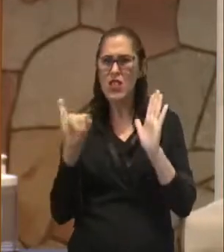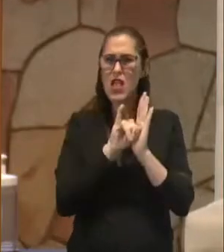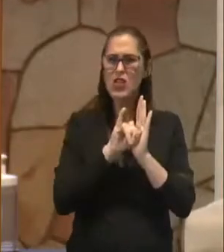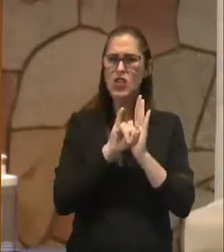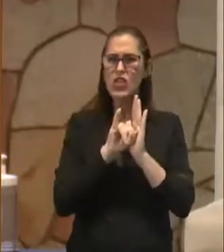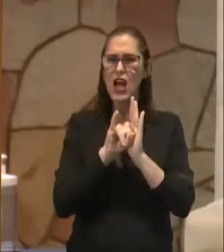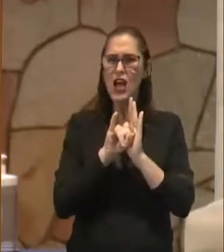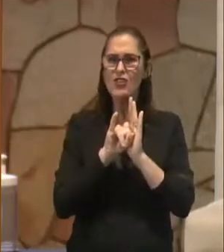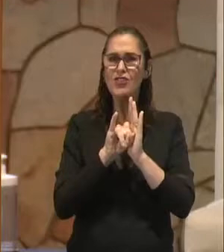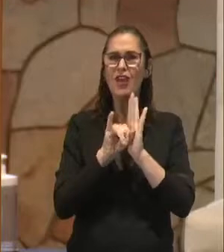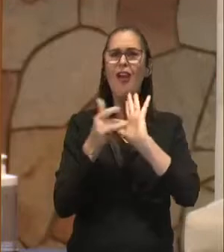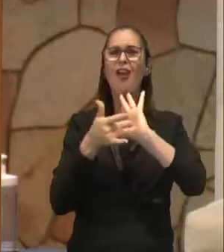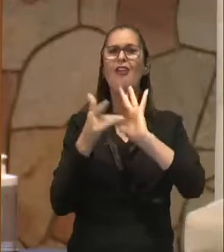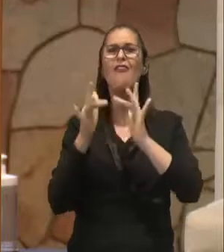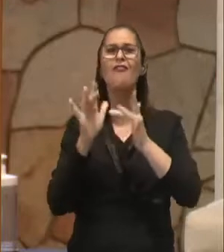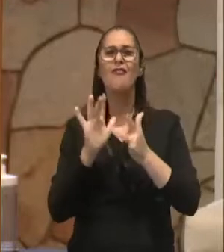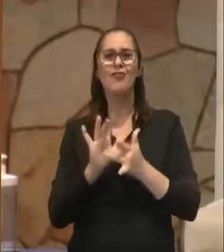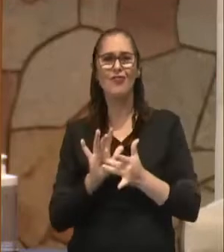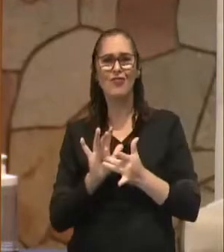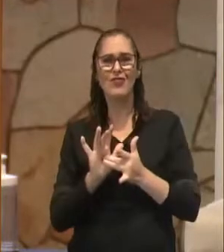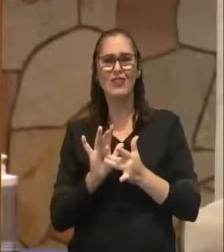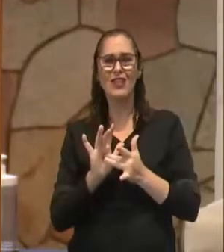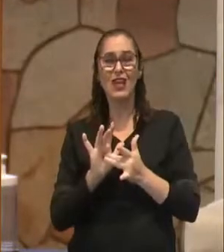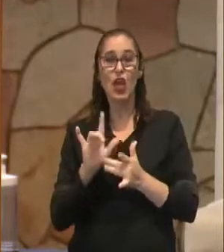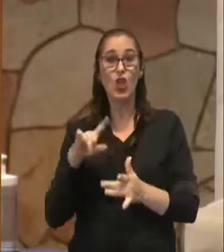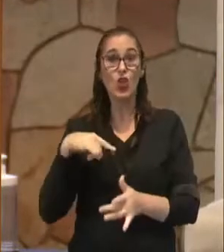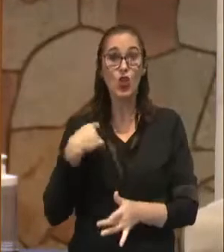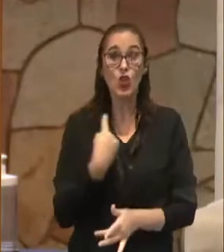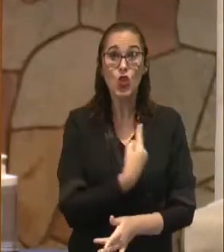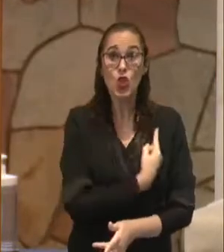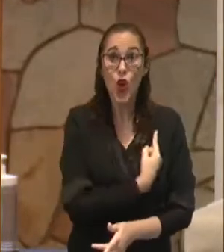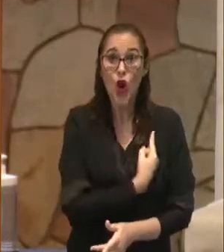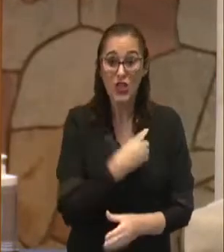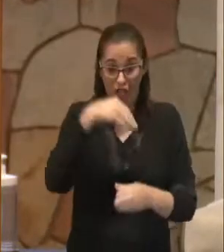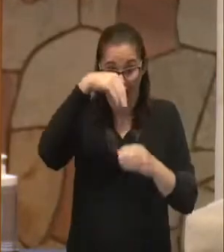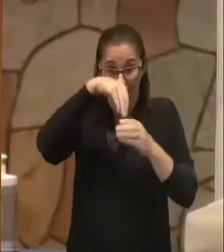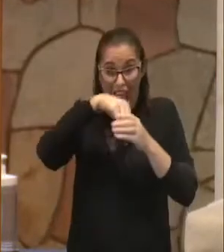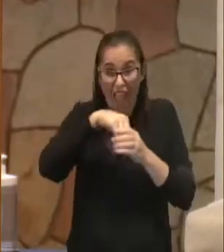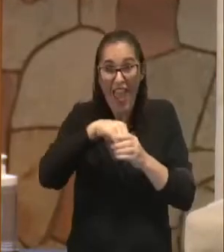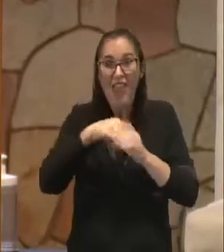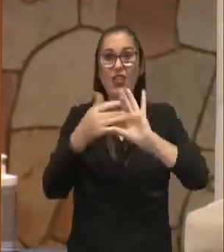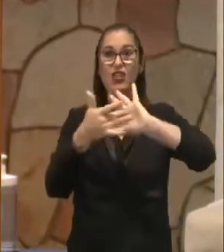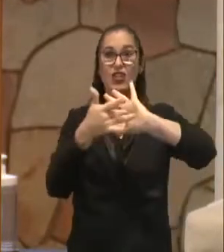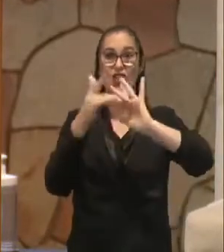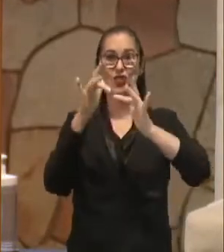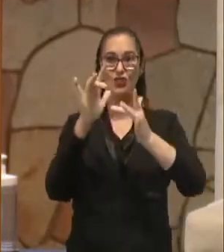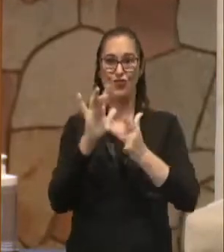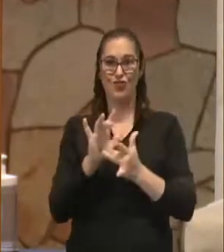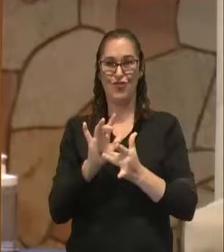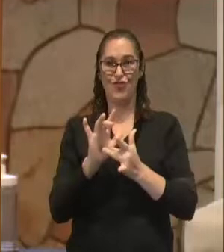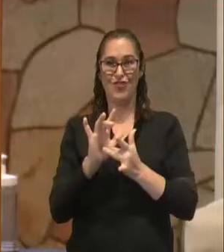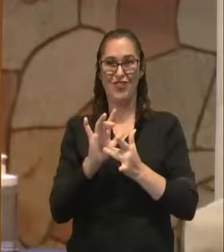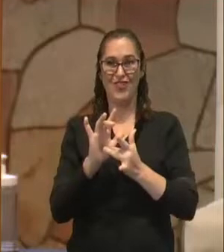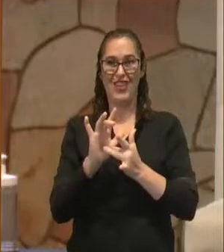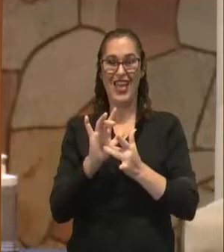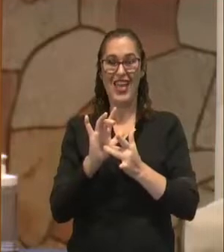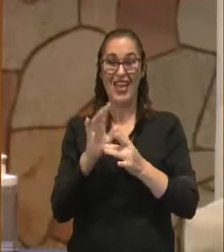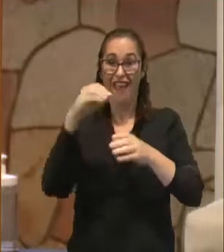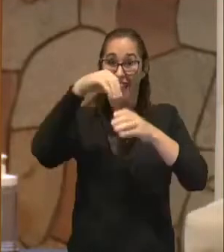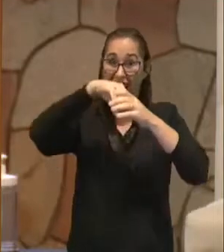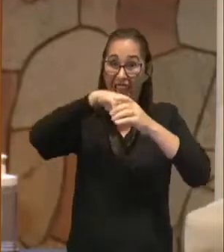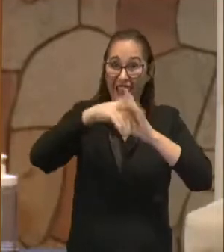essa maravilhosa realidade. Nós estamos em Cristo. E em Cristo nós somos